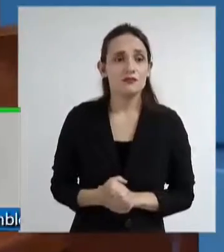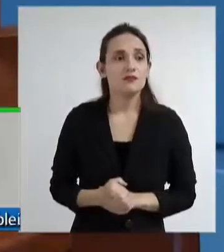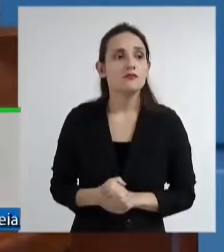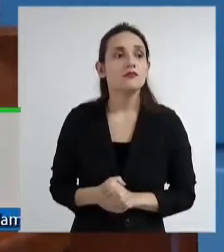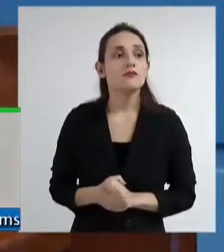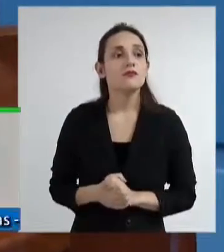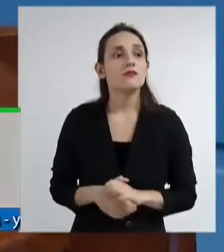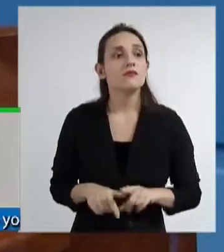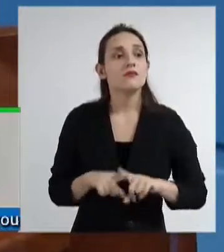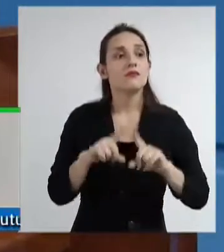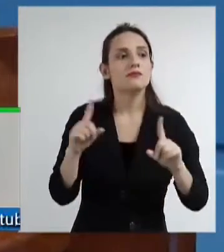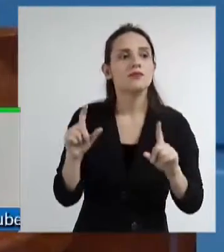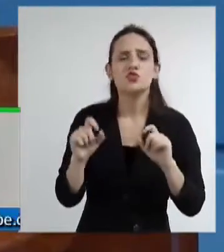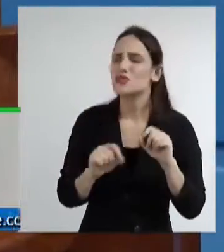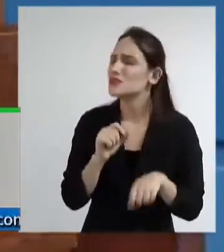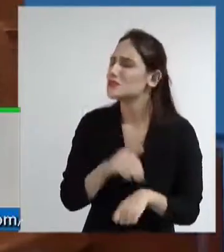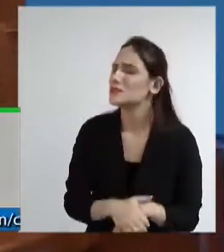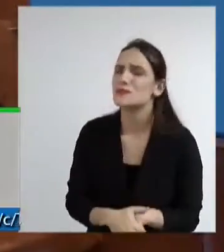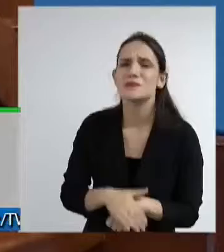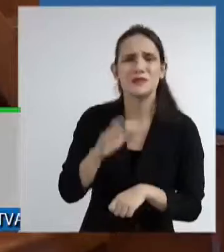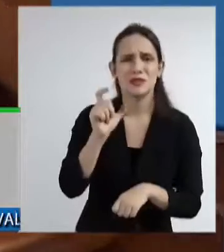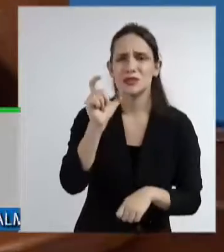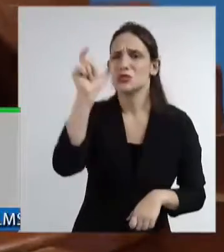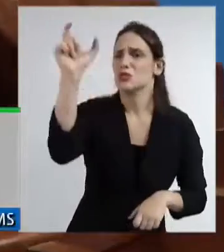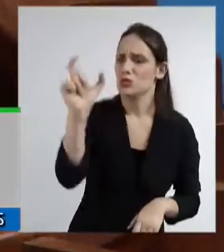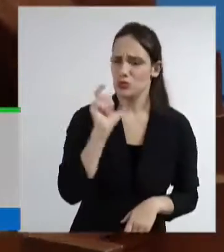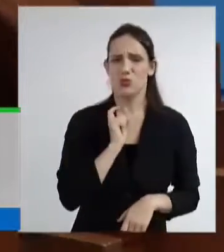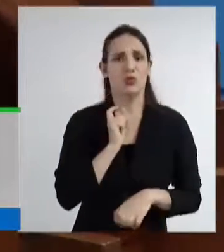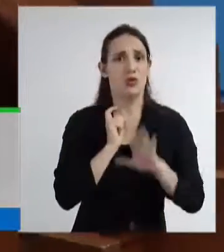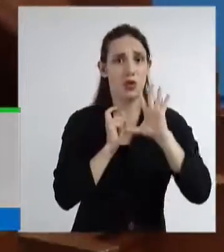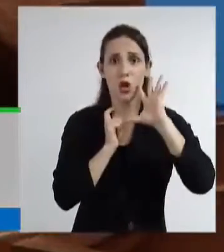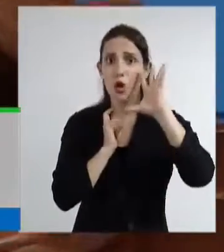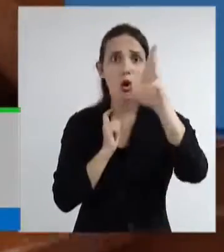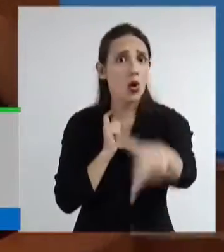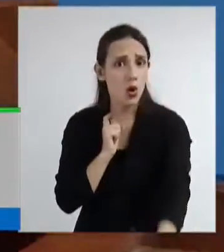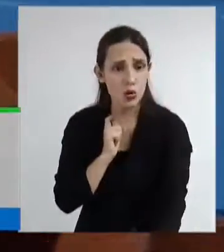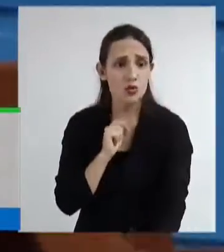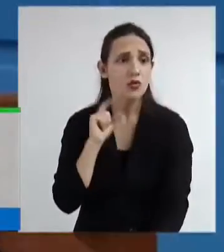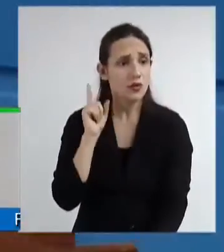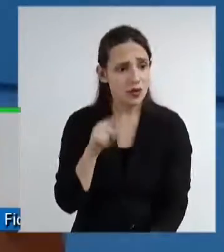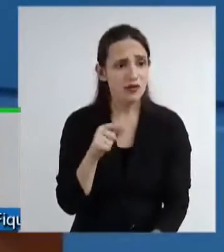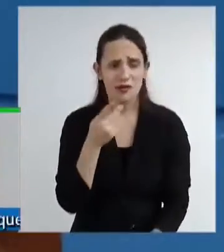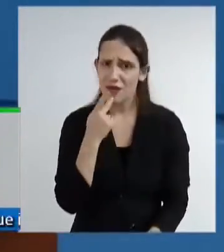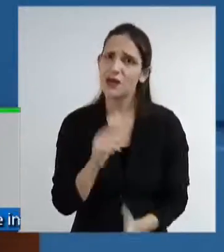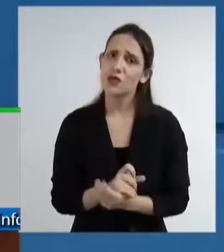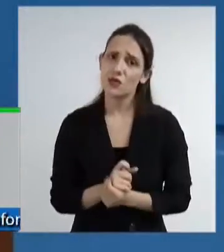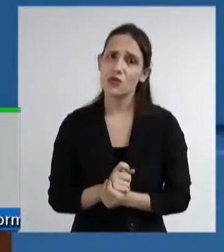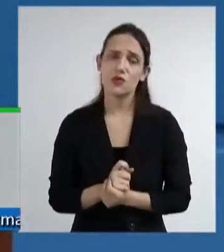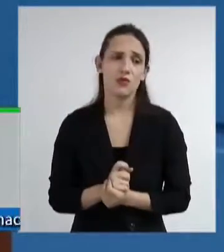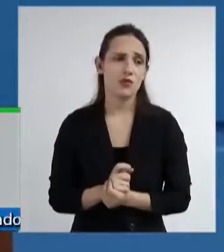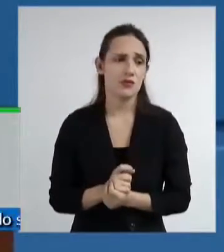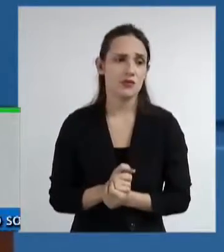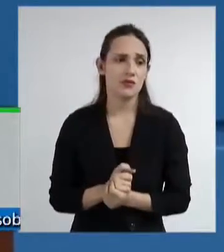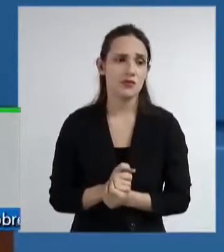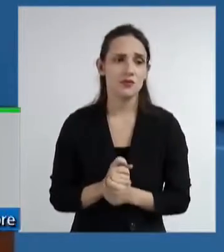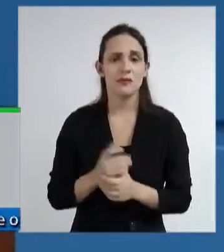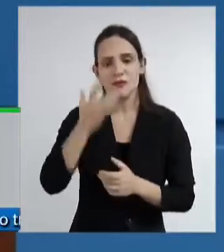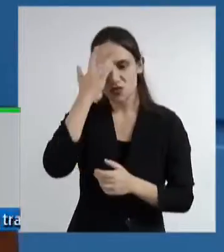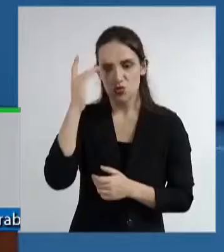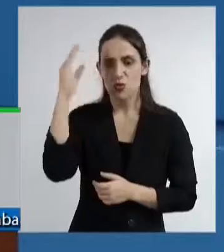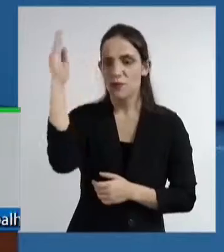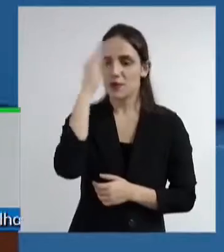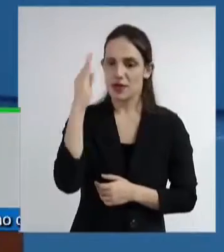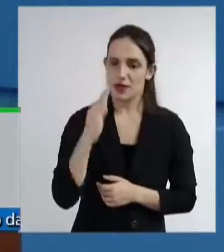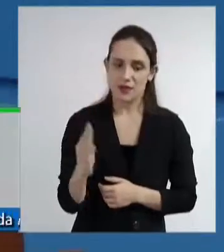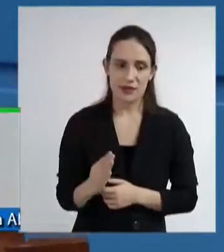foi realmente ofensivo a todos nós foi justamente esse trecho aqui. O